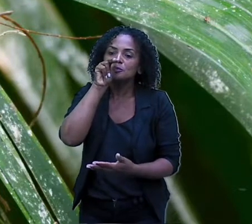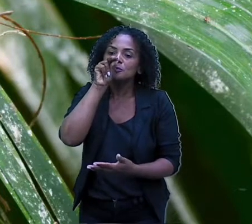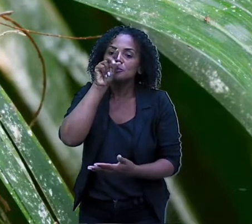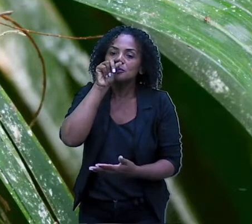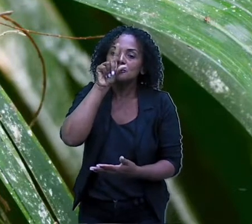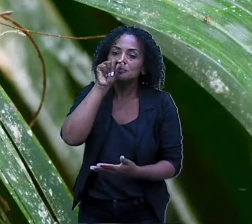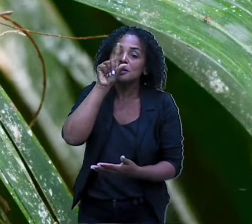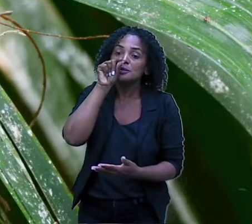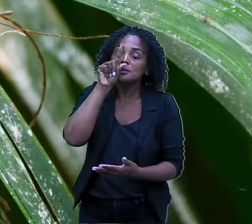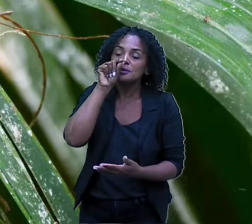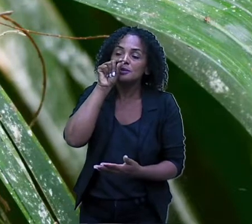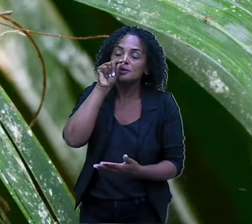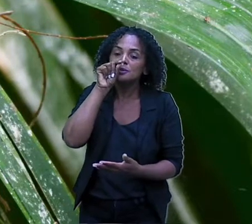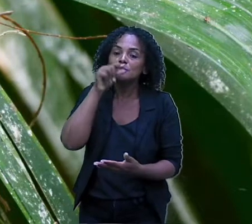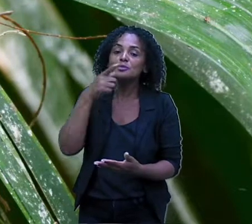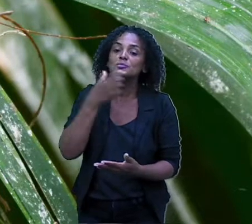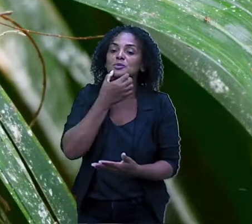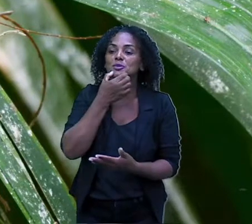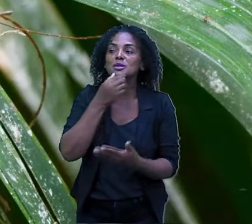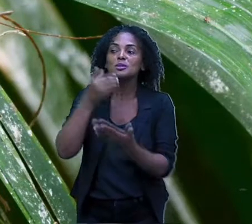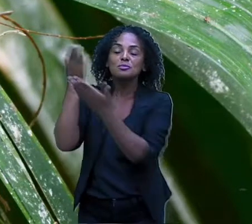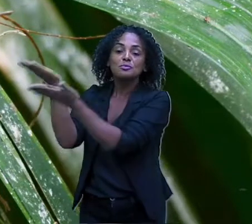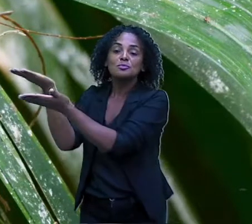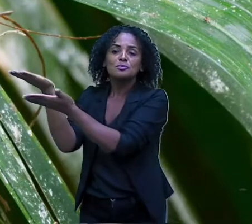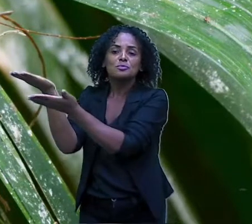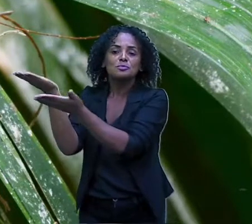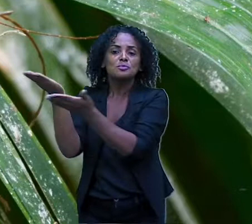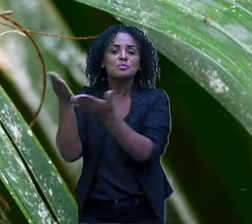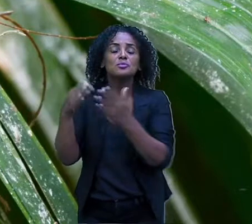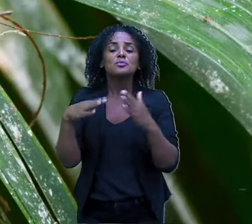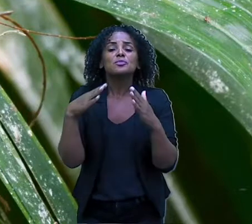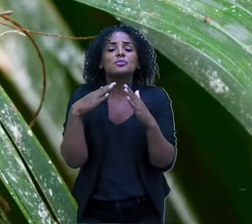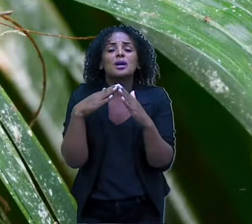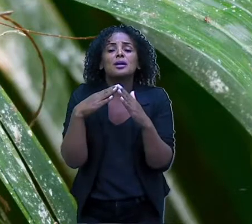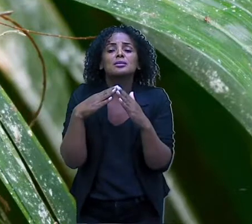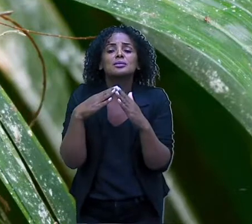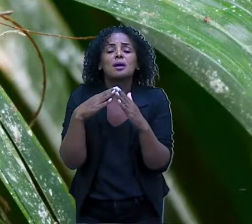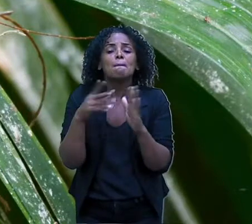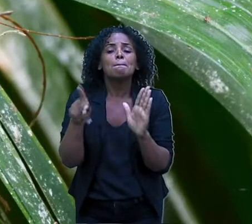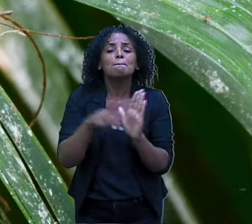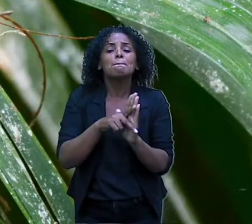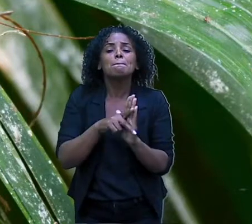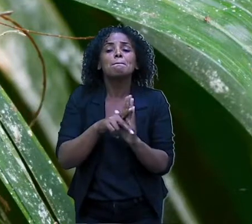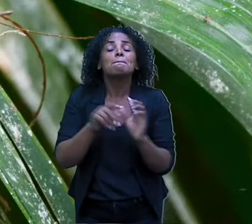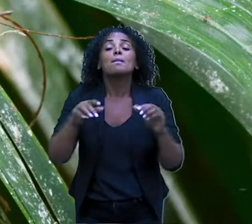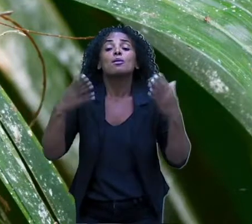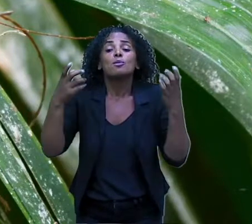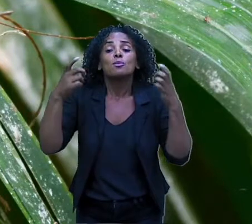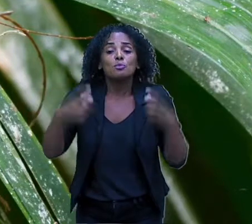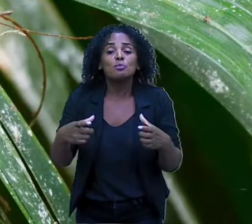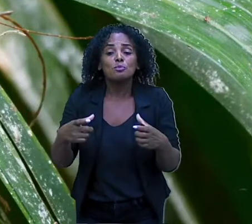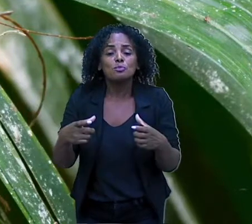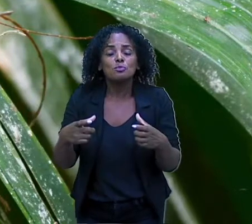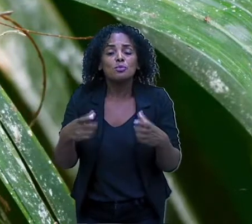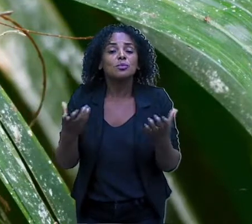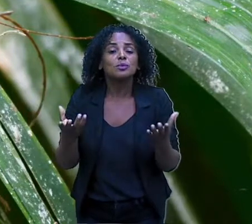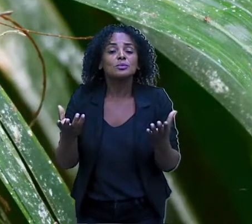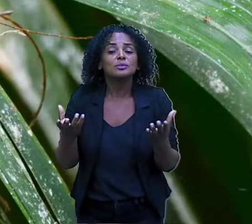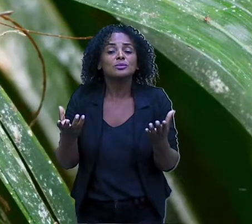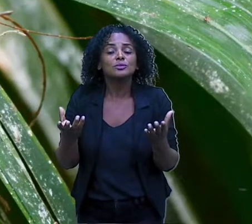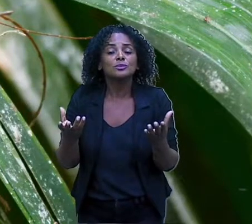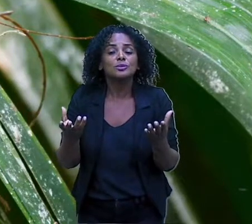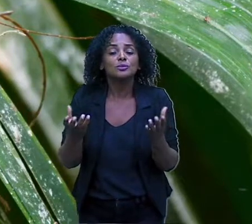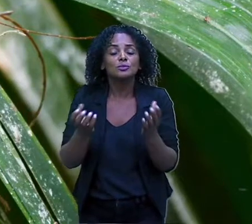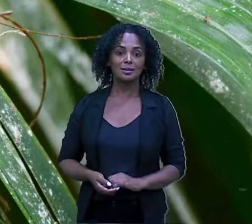passarinho, o habitat dele é o nest. Vamos lá. Nest. Nest. Nest. Nest. Nest. E quando ele tá pequenininho, né, vai crescendo,